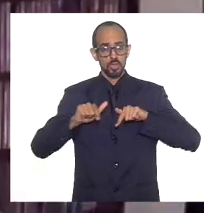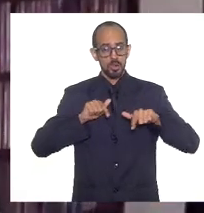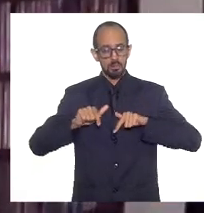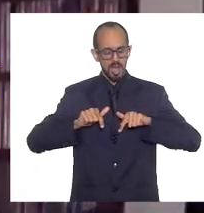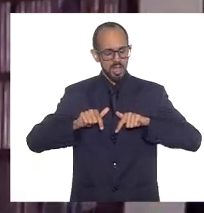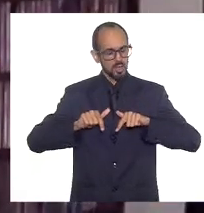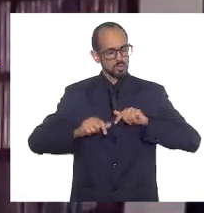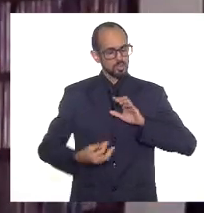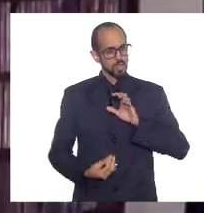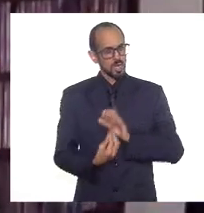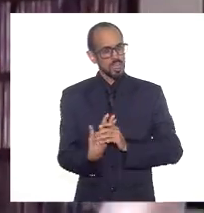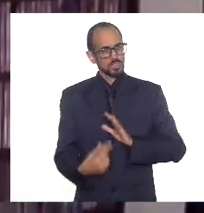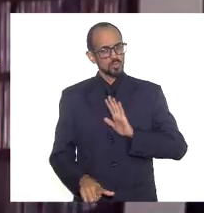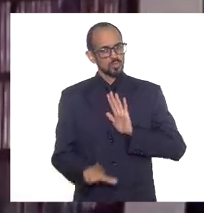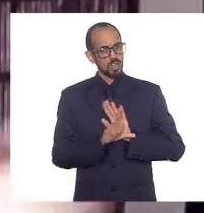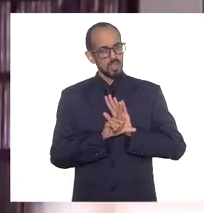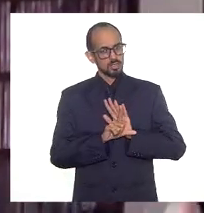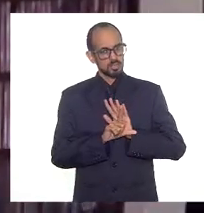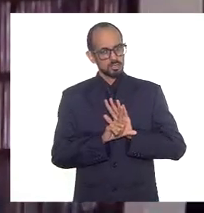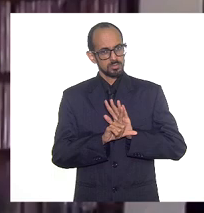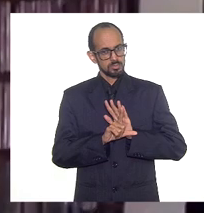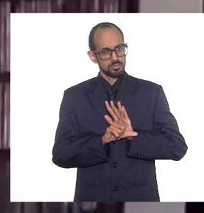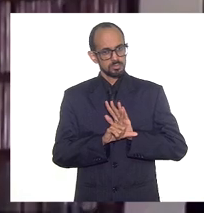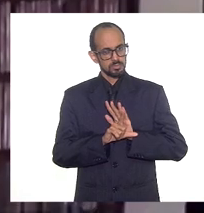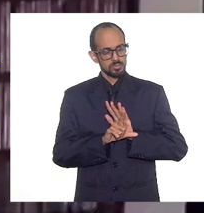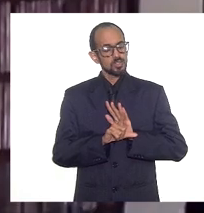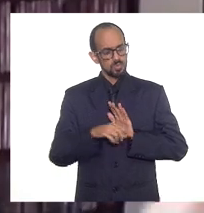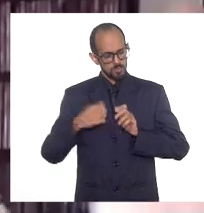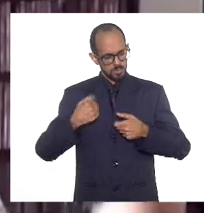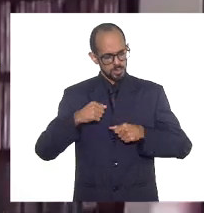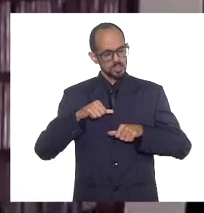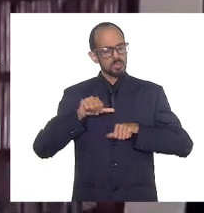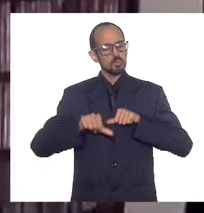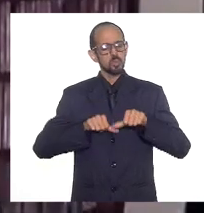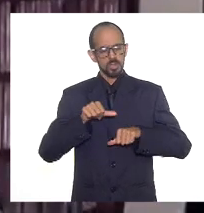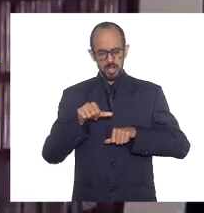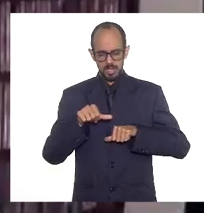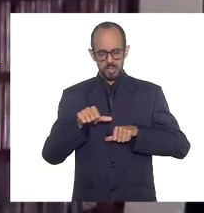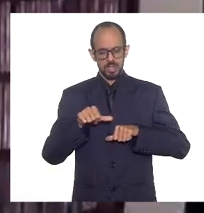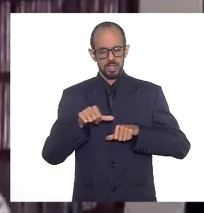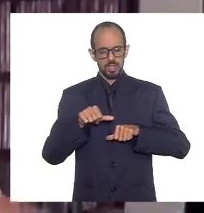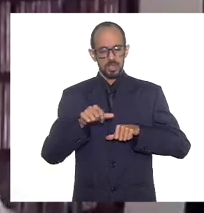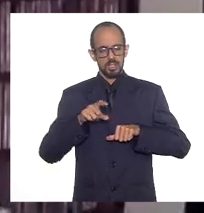elaboração legislativa. Então, isso precisa mudar, e eu acho que a gente